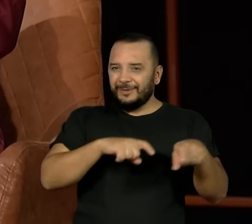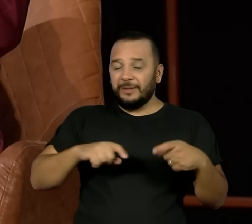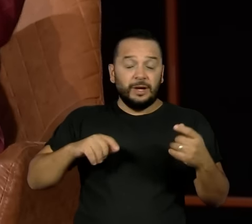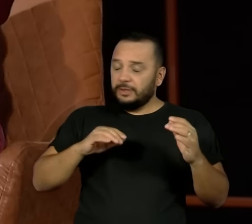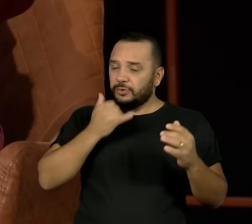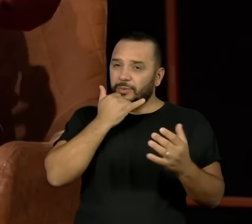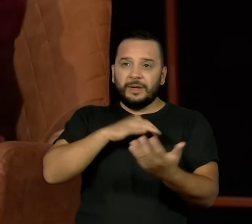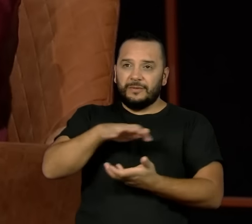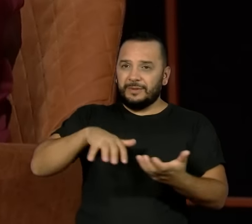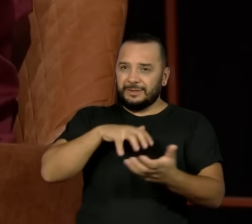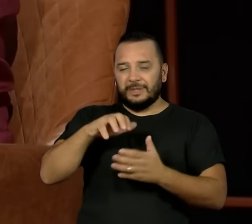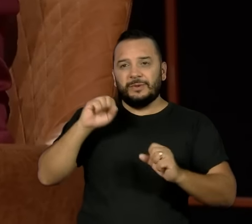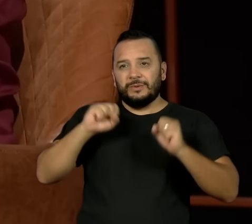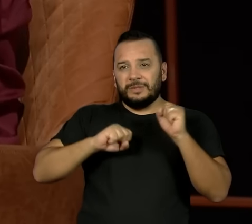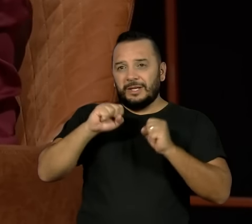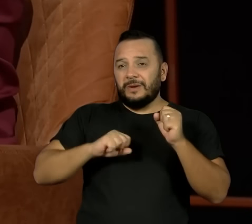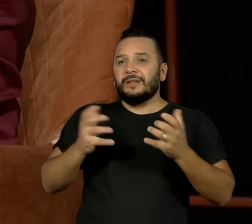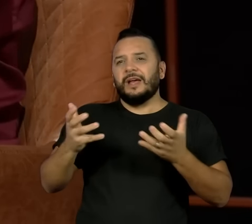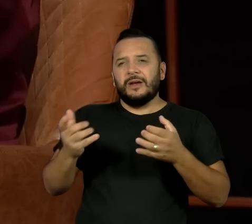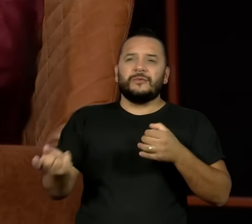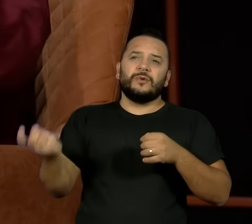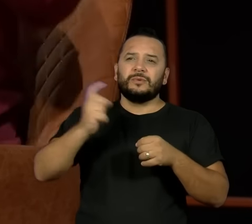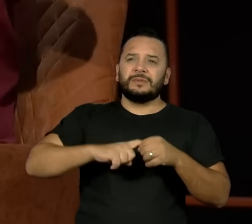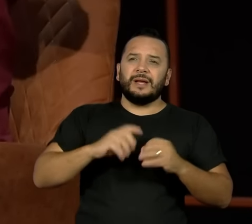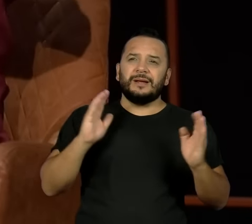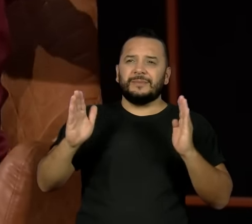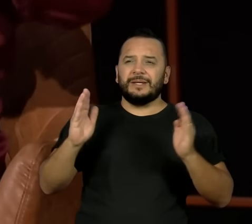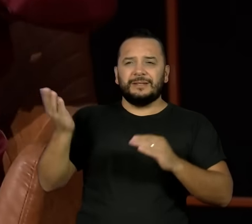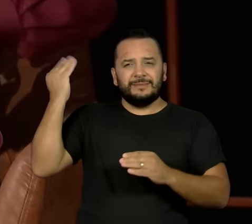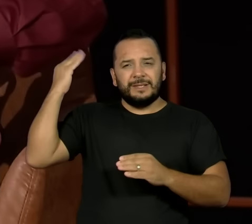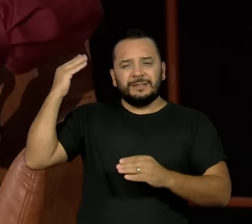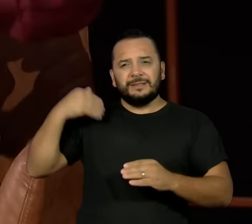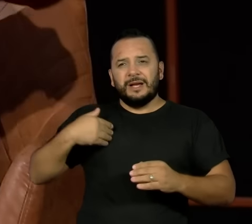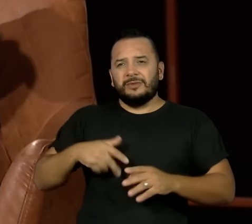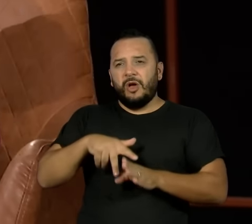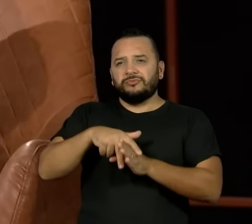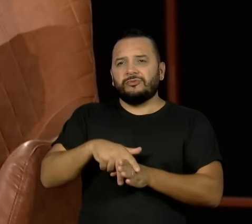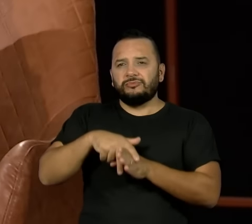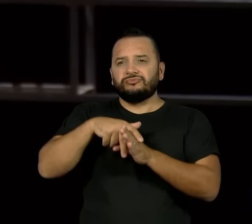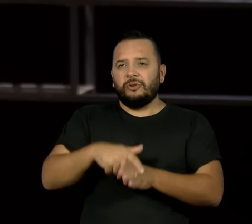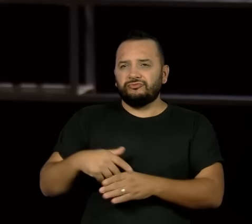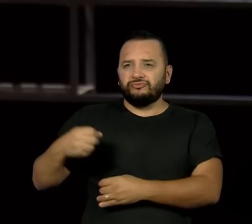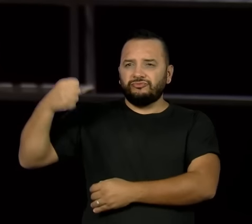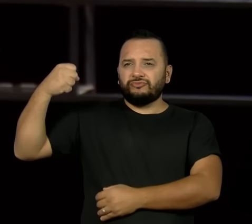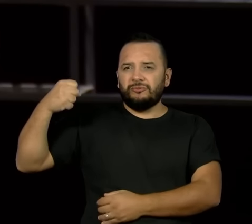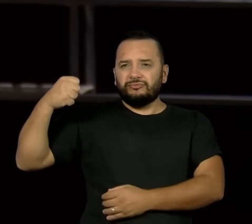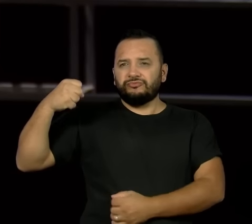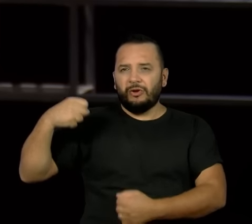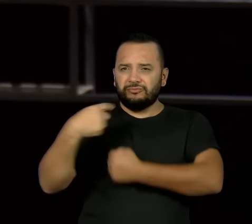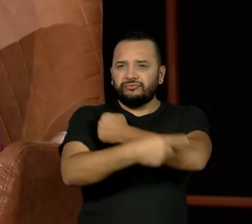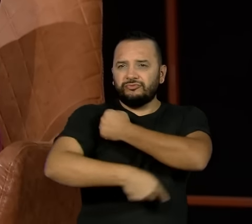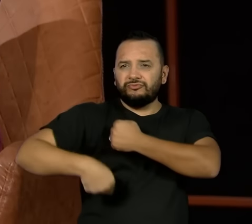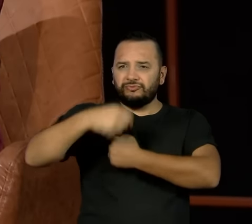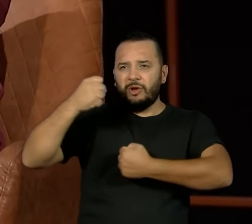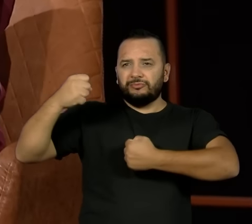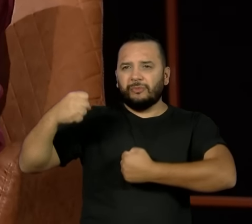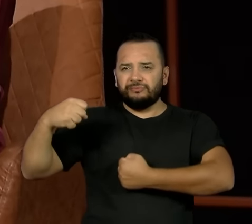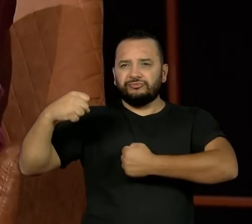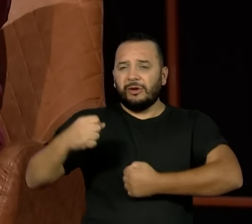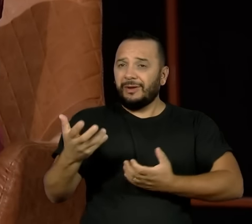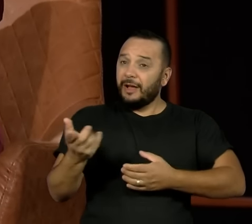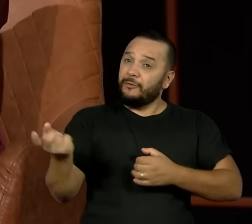industrial. Ele quer voltar ao tempo das cavalarias e das lanças e das espadas e dos escudos e acha aquilo um absurdo. Ele